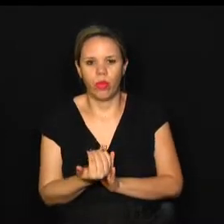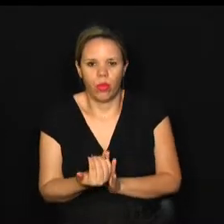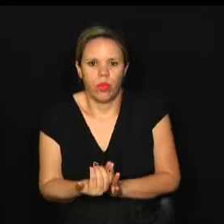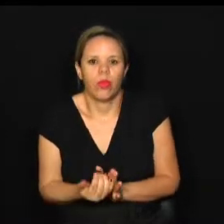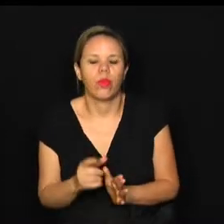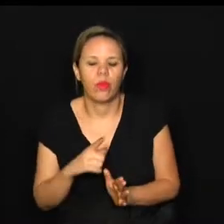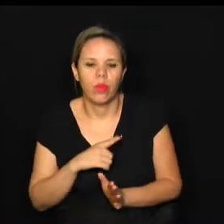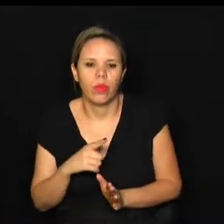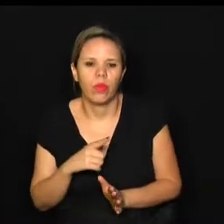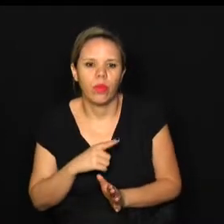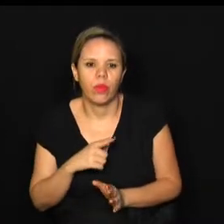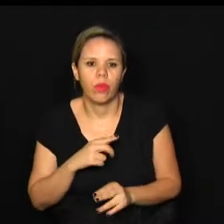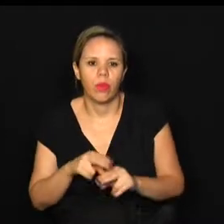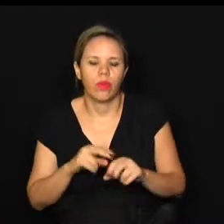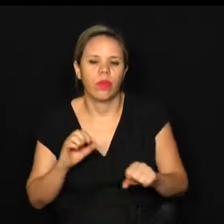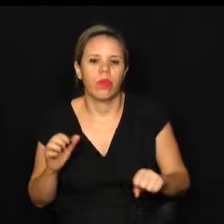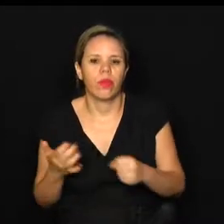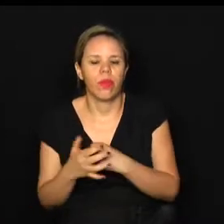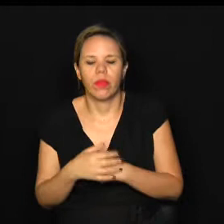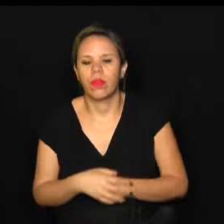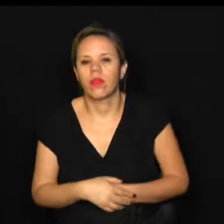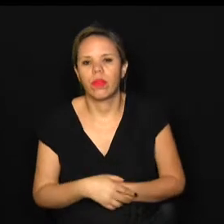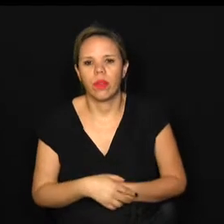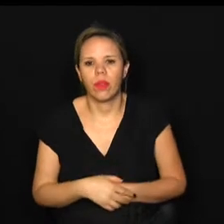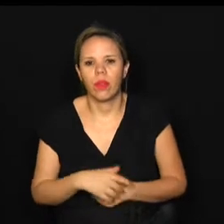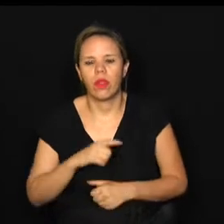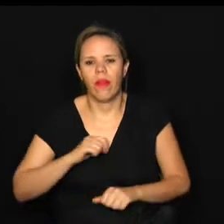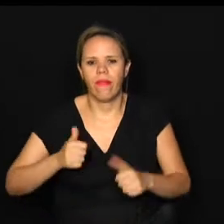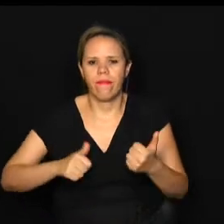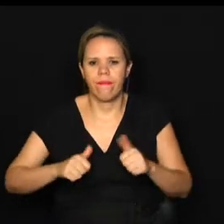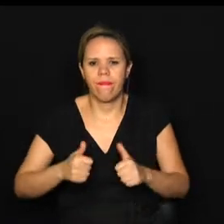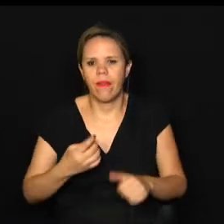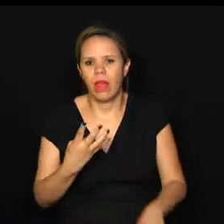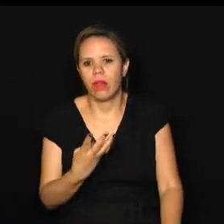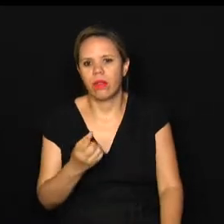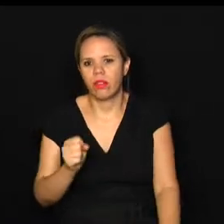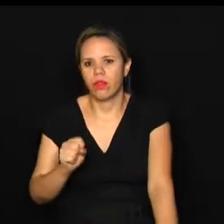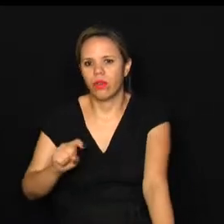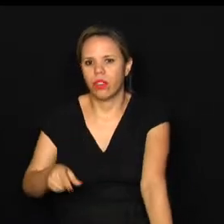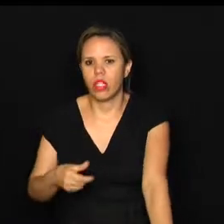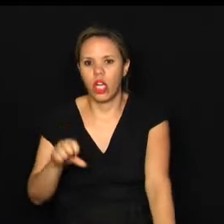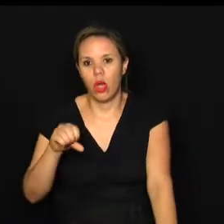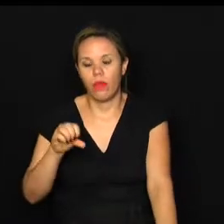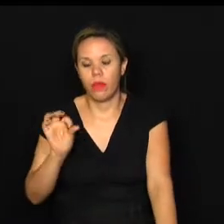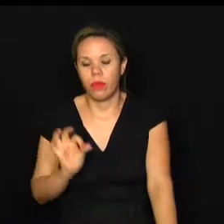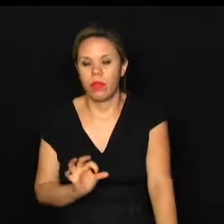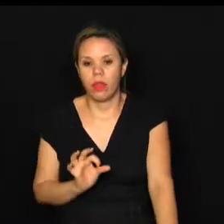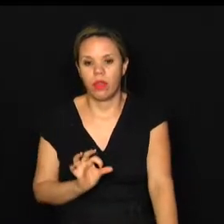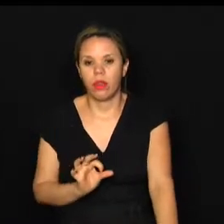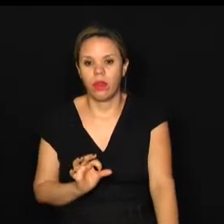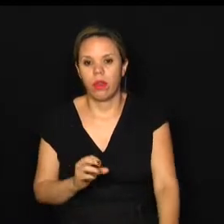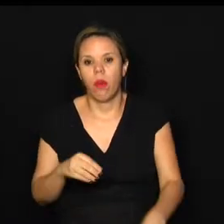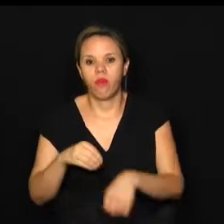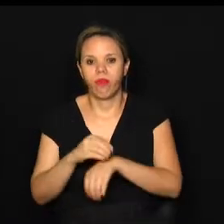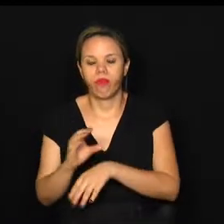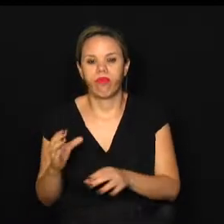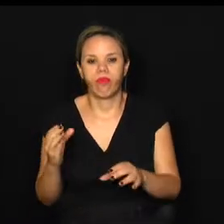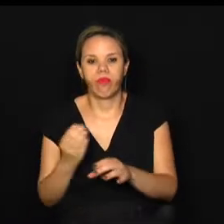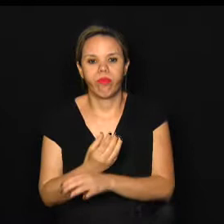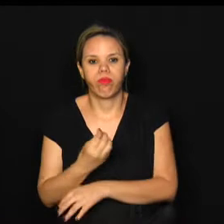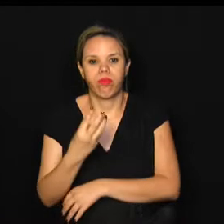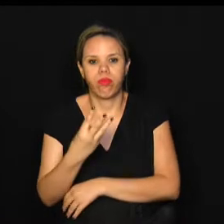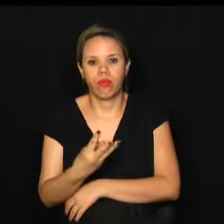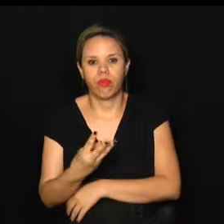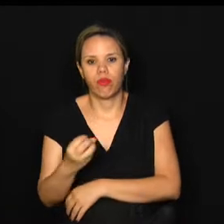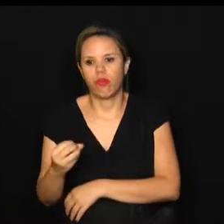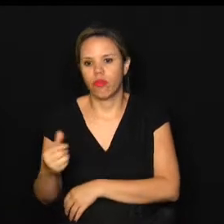função da Covid. Teve uma variação de 48,9%, um repasse total de 332